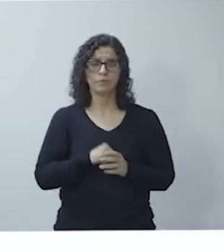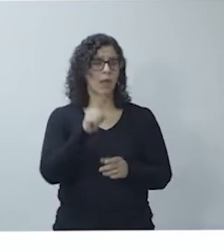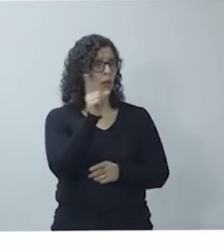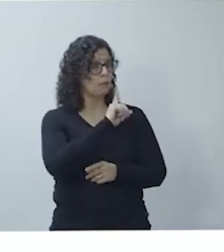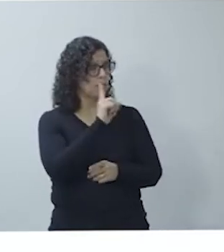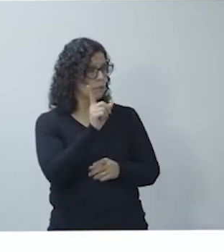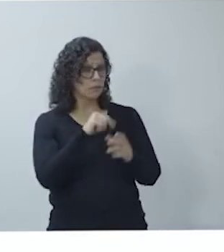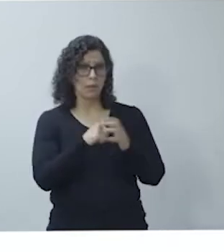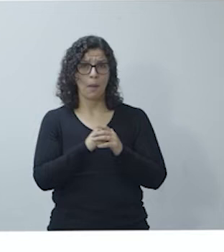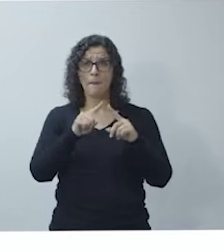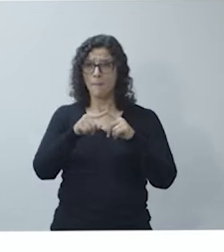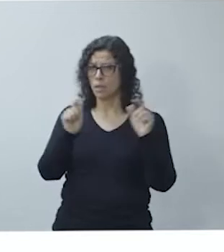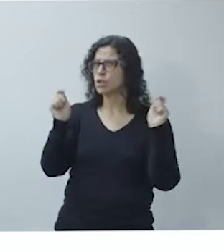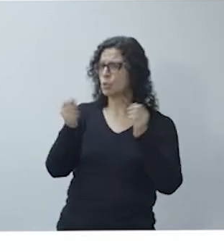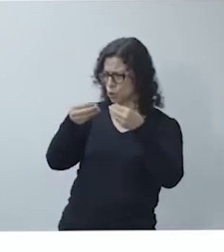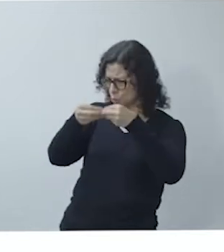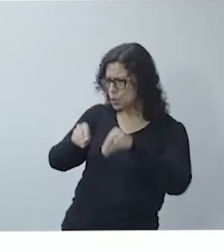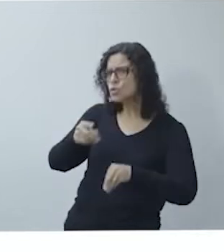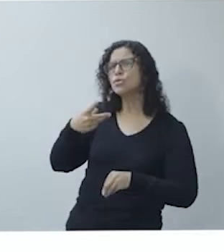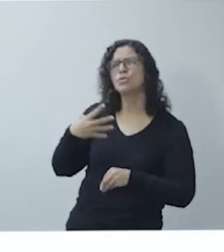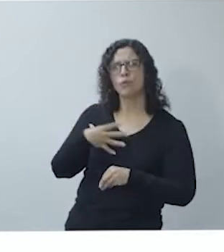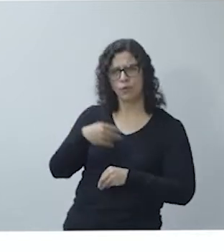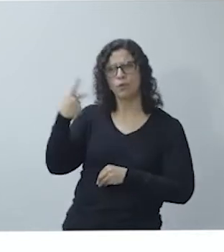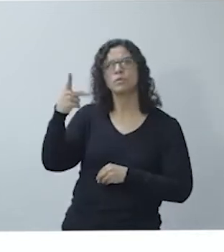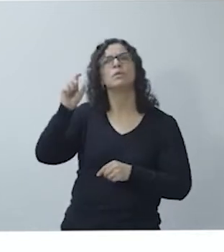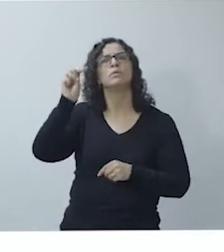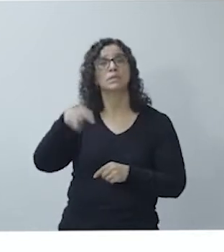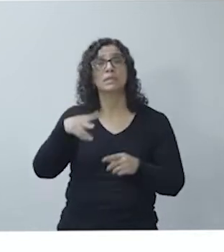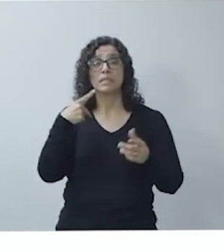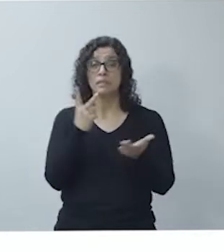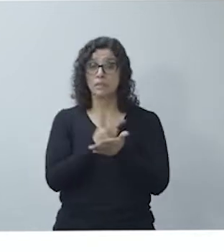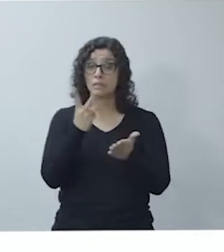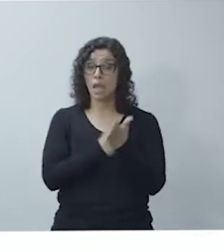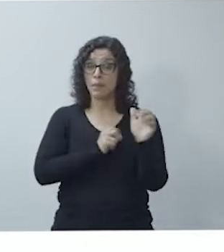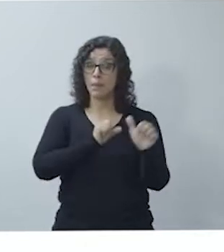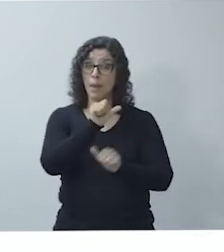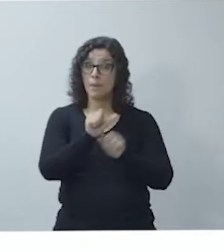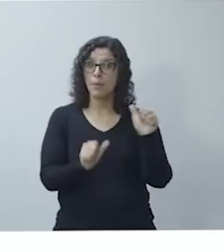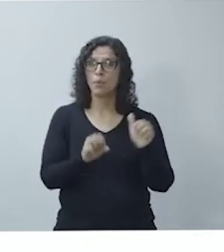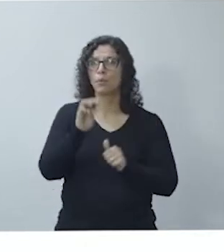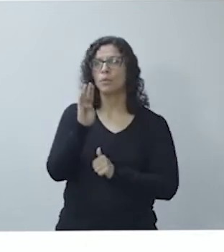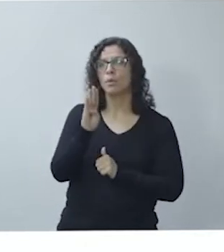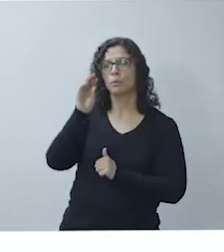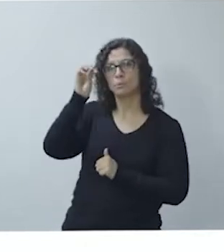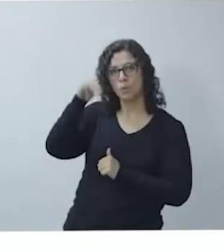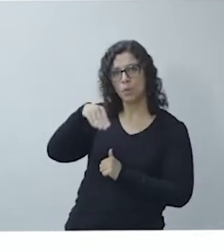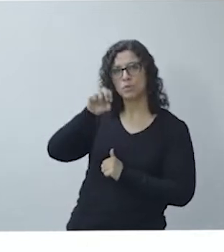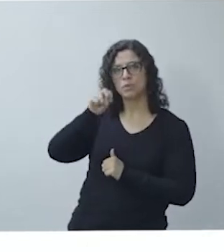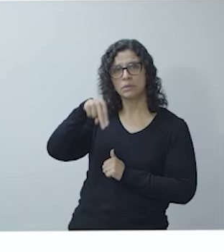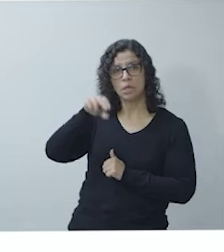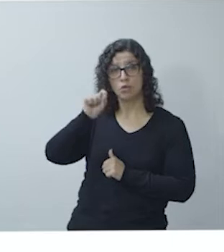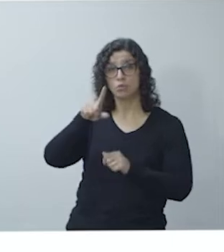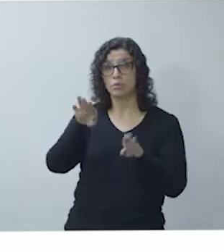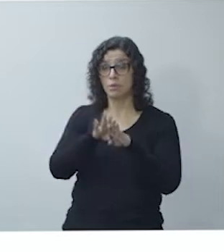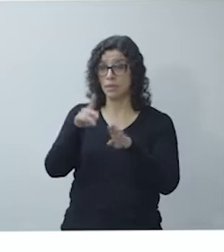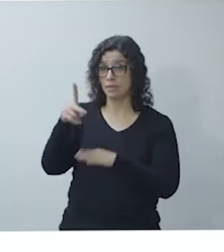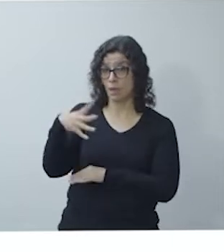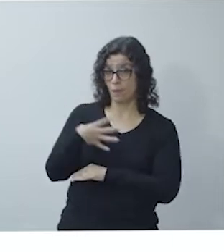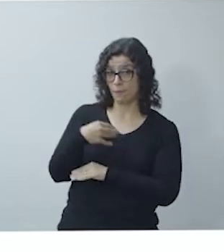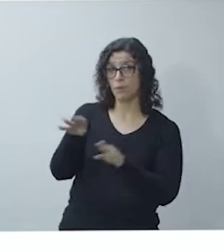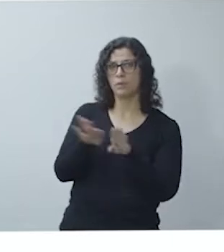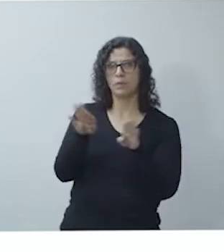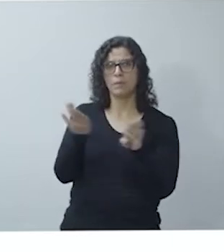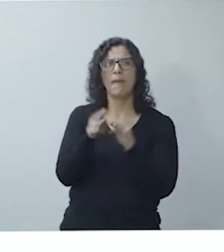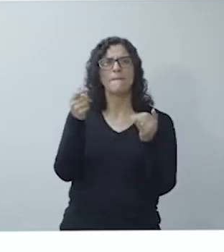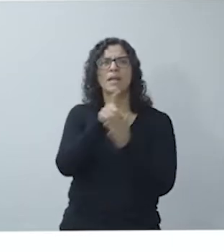Não, mas podia prejudicar. Sempre altera o bom senso. Depois, mesmo que seu filho fosse